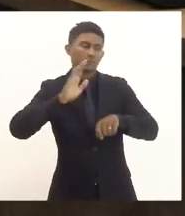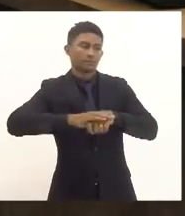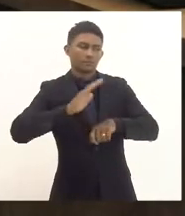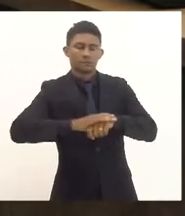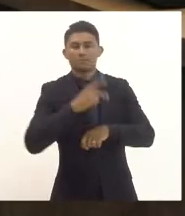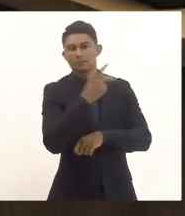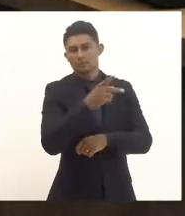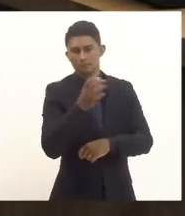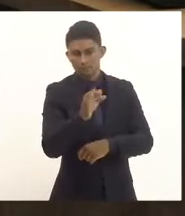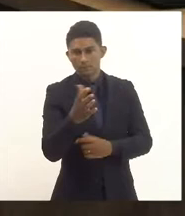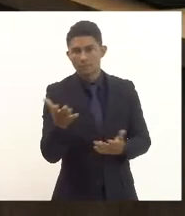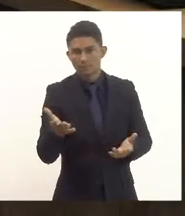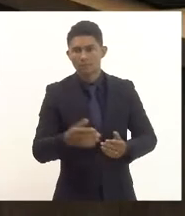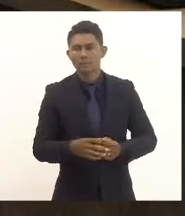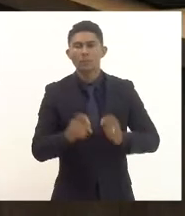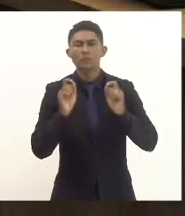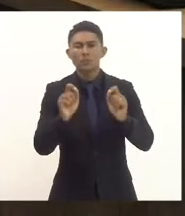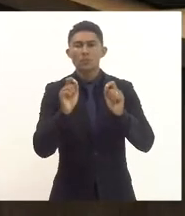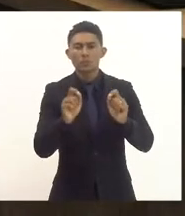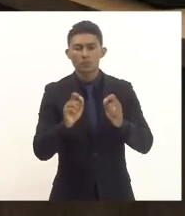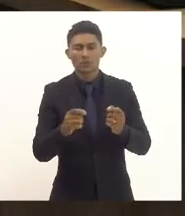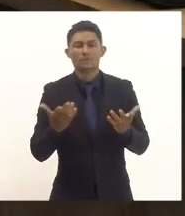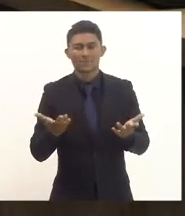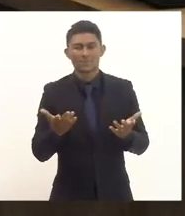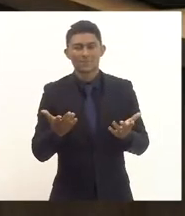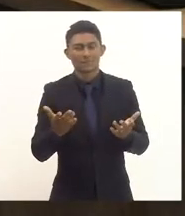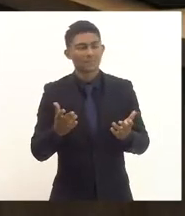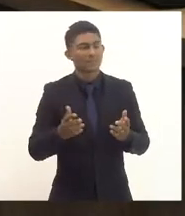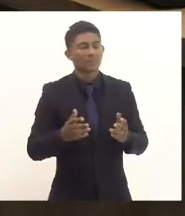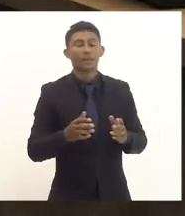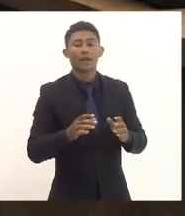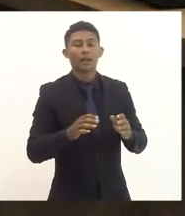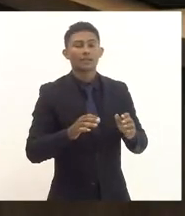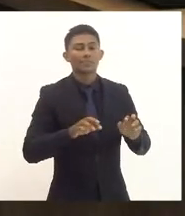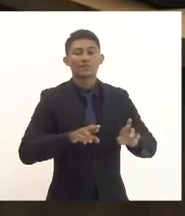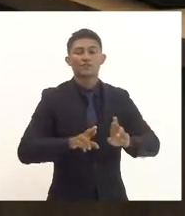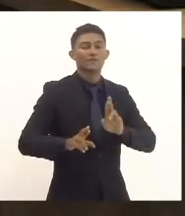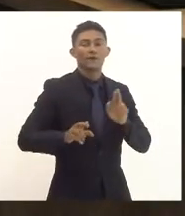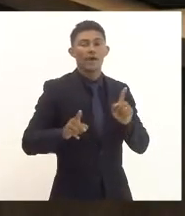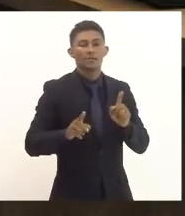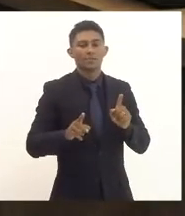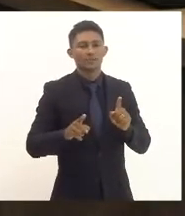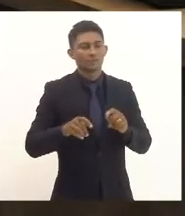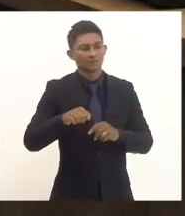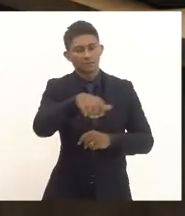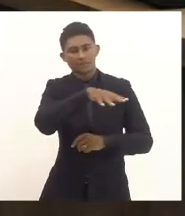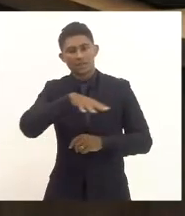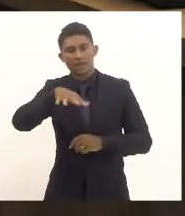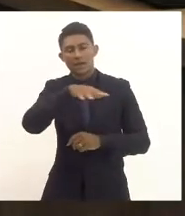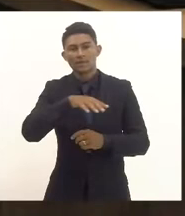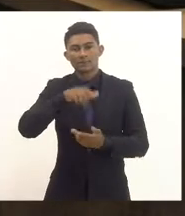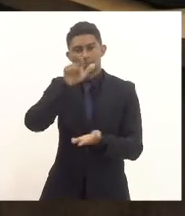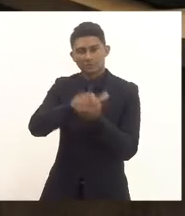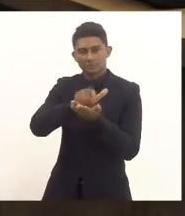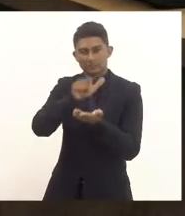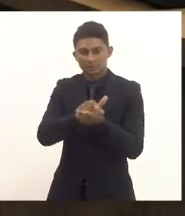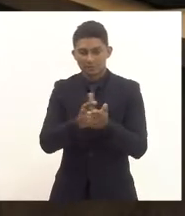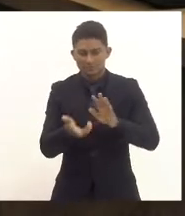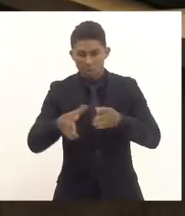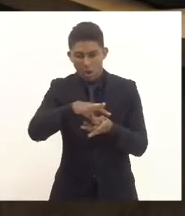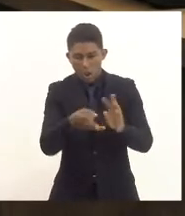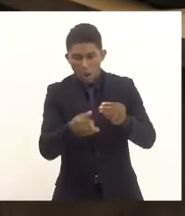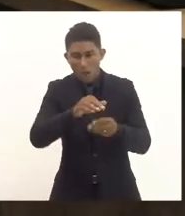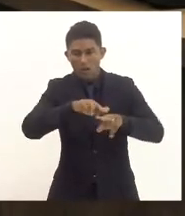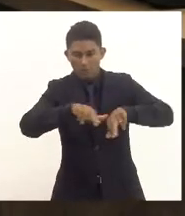excelência que é o regime diferenciado sobre para o setor de embalagem de papel ou de papelão